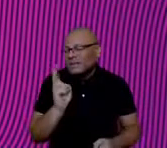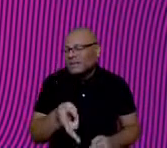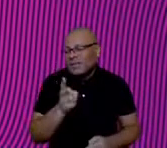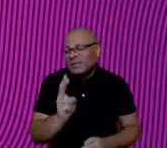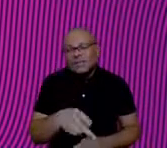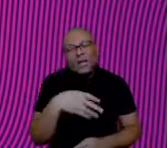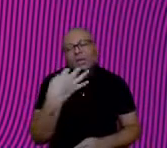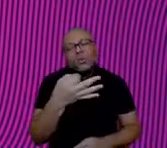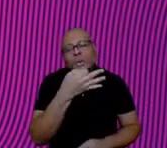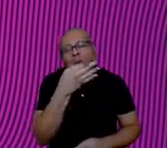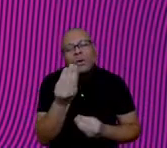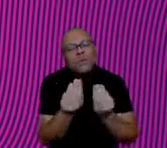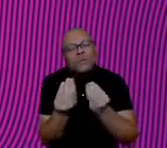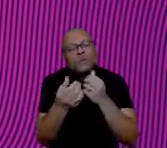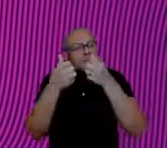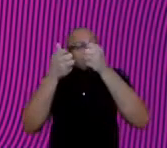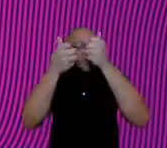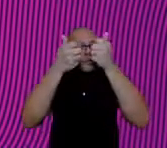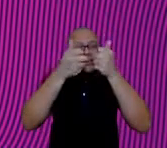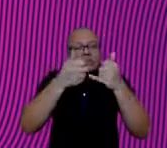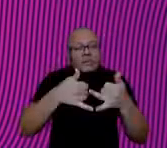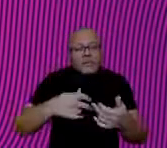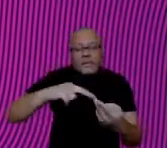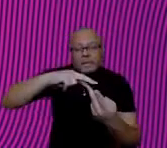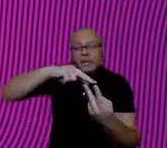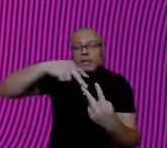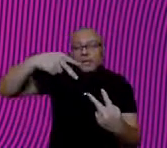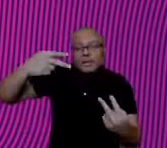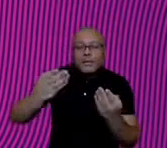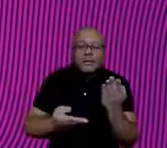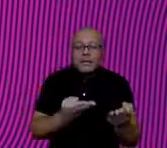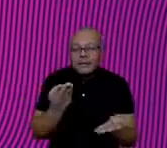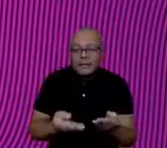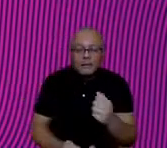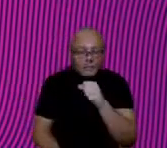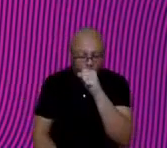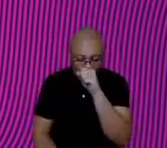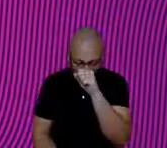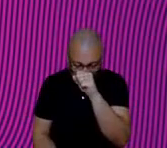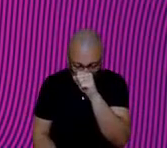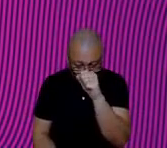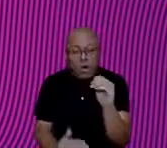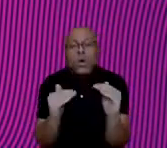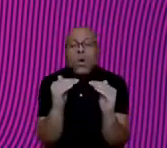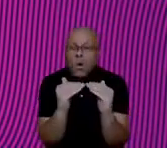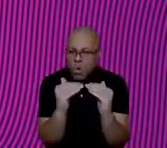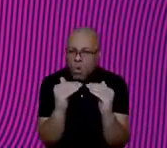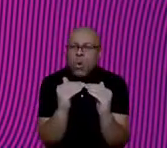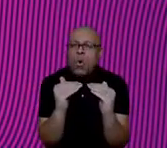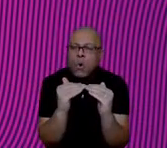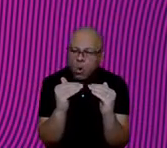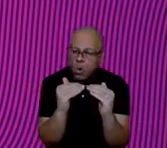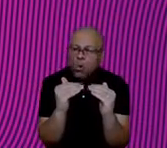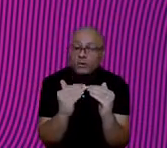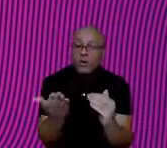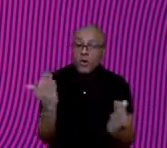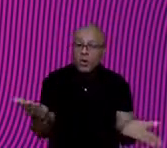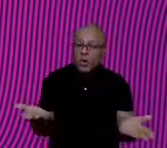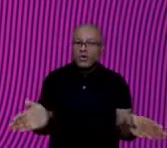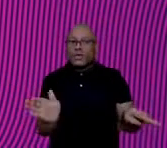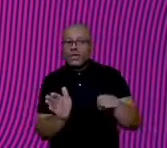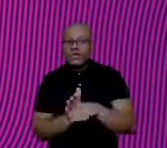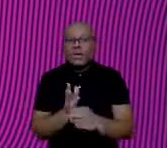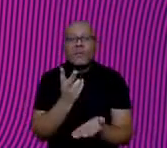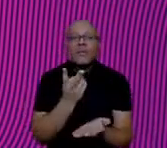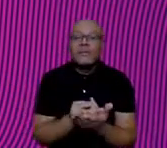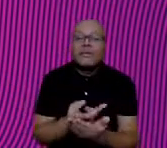Mariana? Genética, tratamento. Eu acho que tem toda a razão no que você falou. Hoje em dia o paciente já chega, em geral, o paciente chega assim de primeira